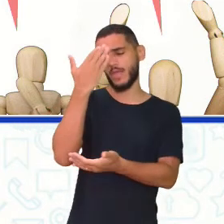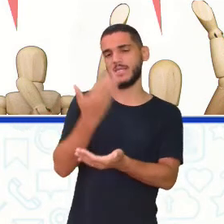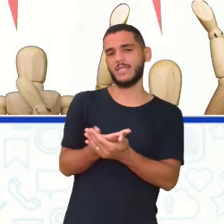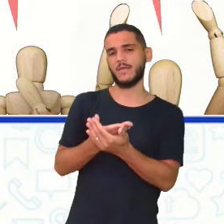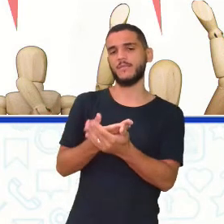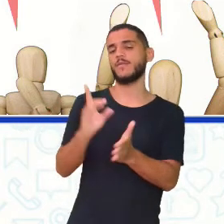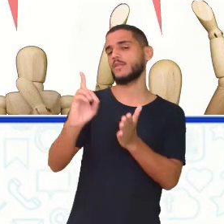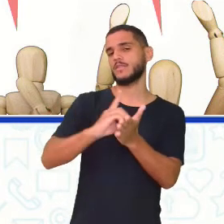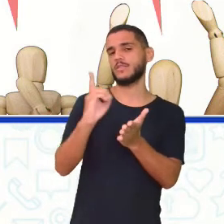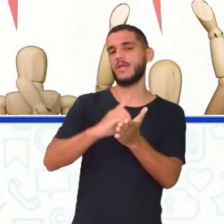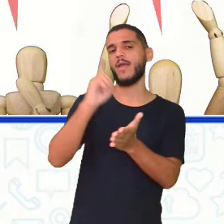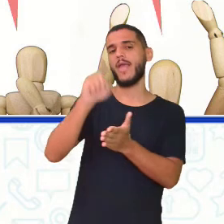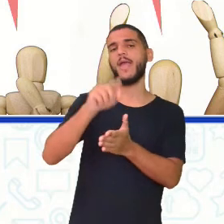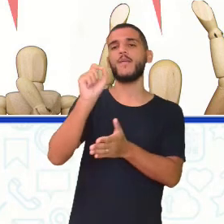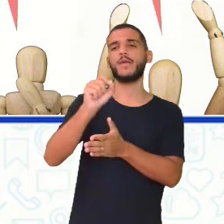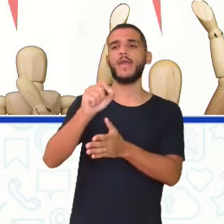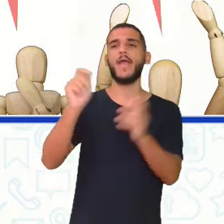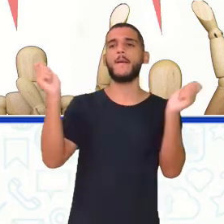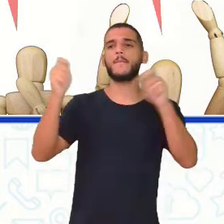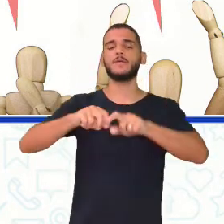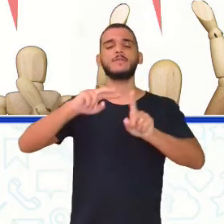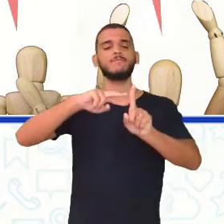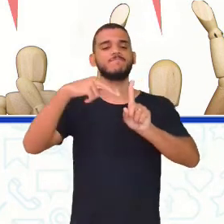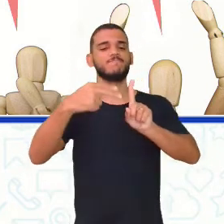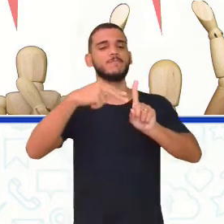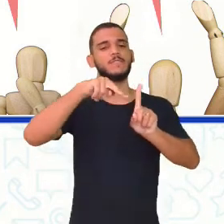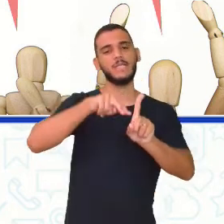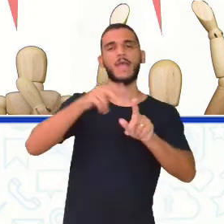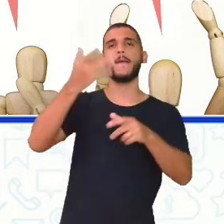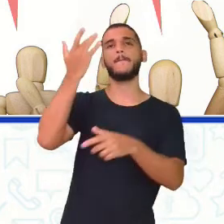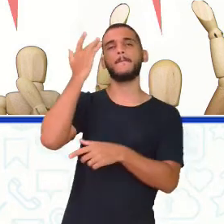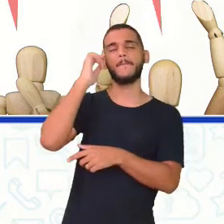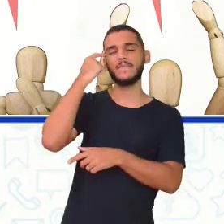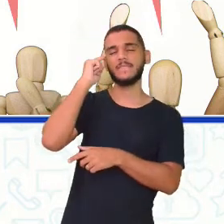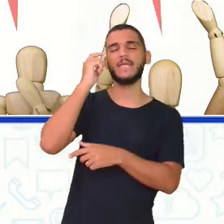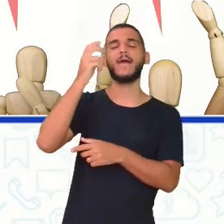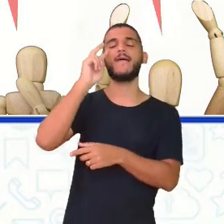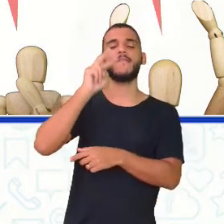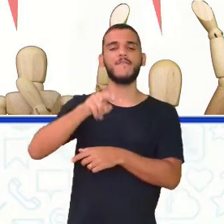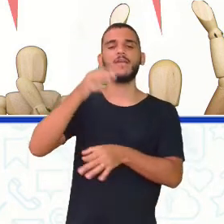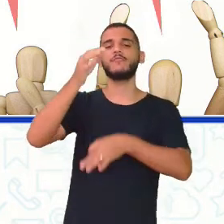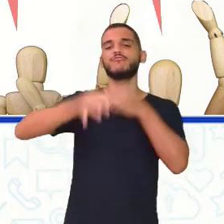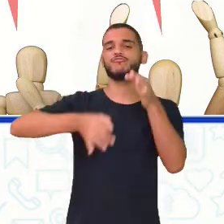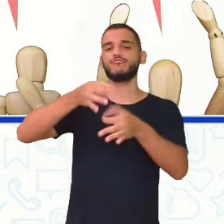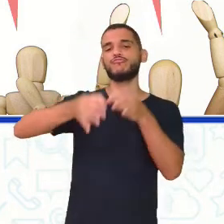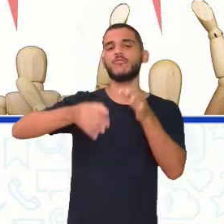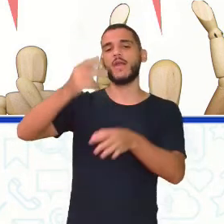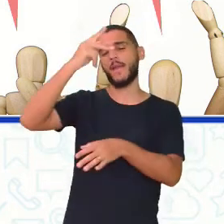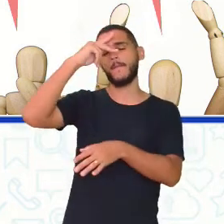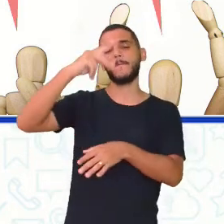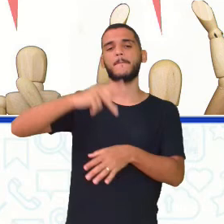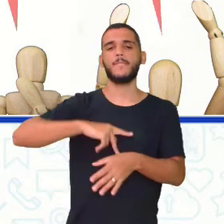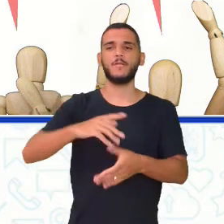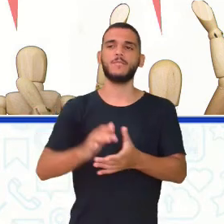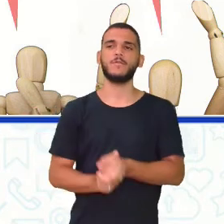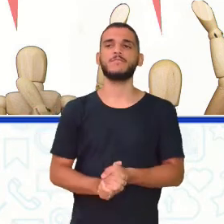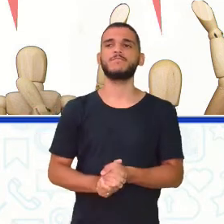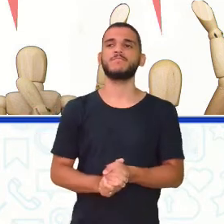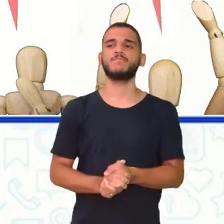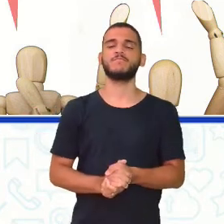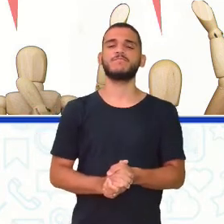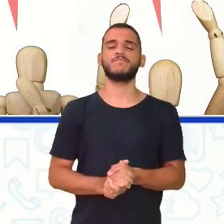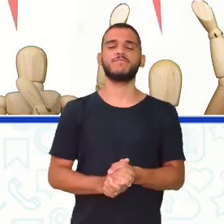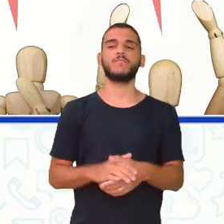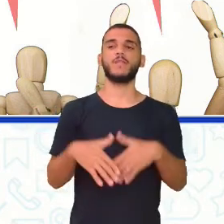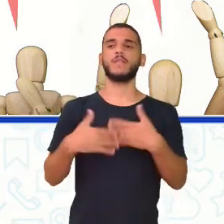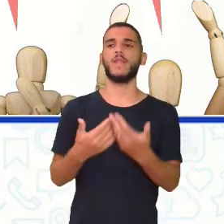o dicionário, é a maneira de pensar, de ver, de julgar ou julgamento pessoal, parecer, pensamento.